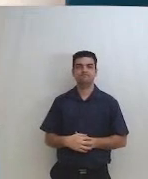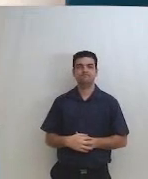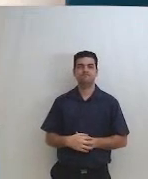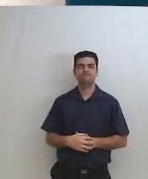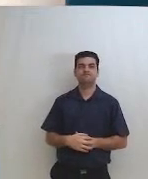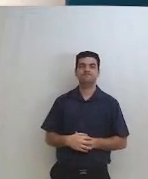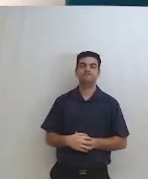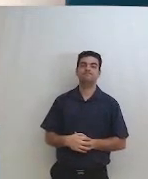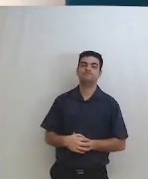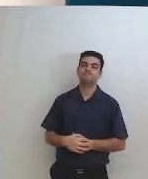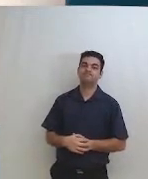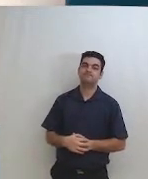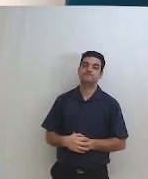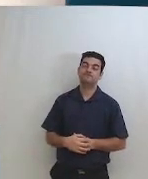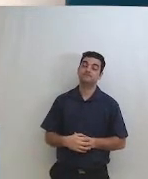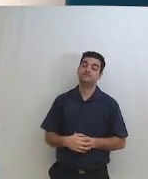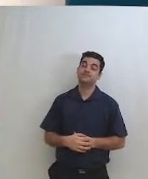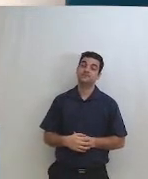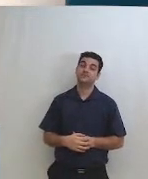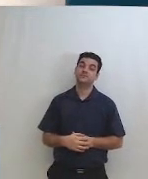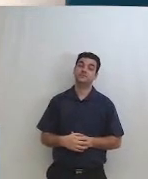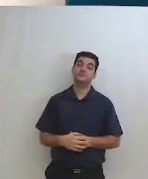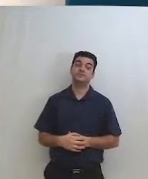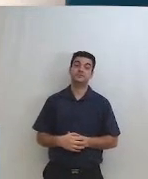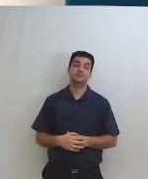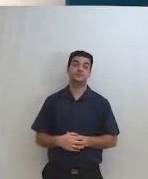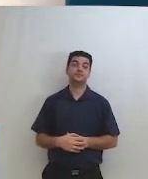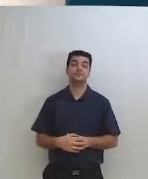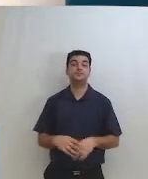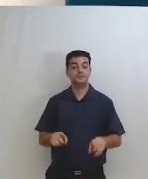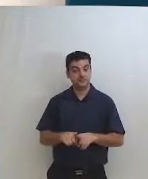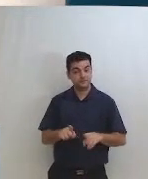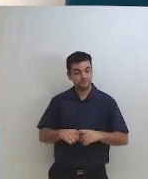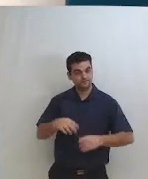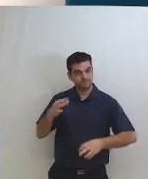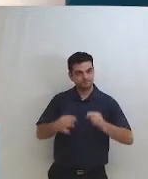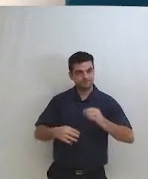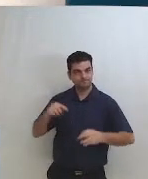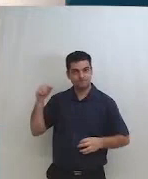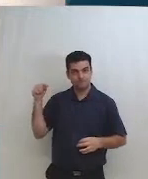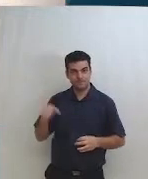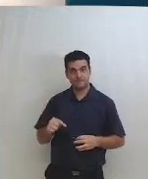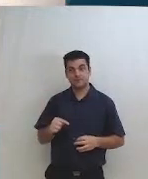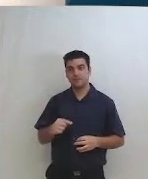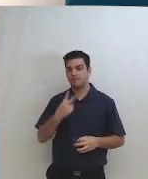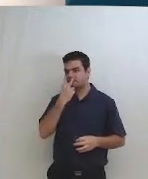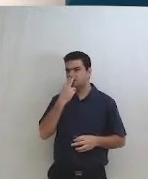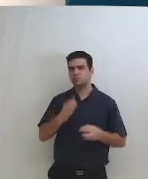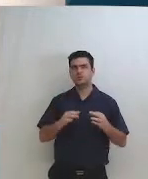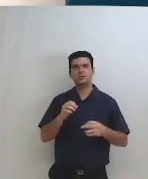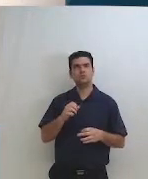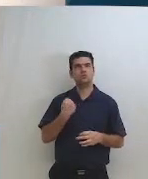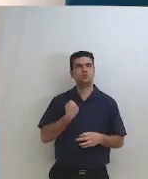oportunidade, esta Corte Superior, ao julgar o RESP número